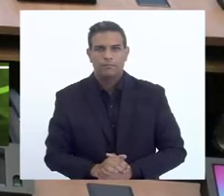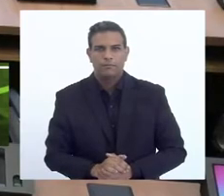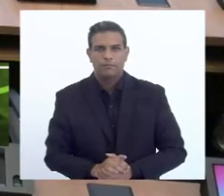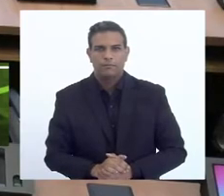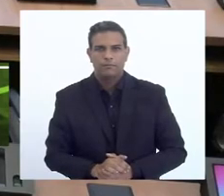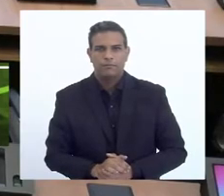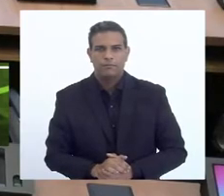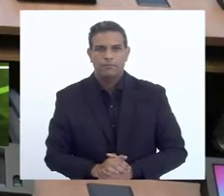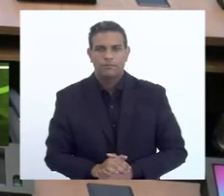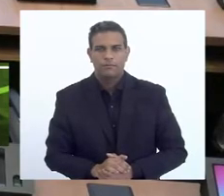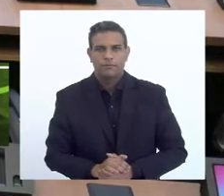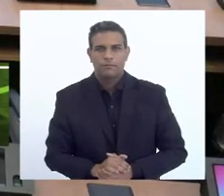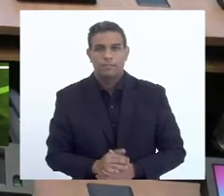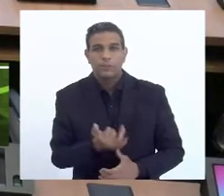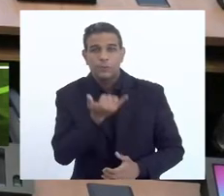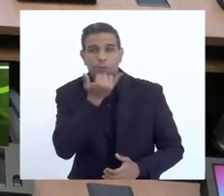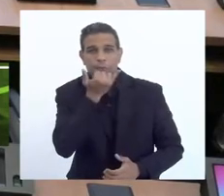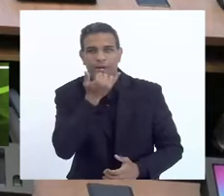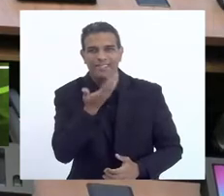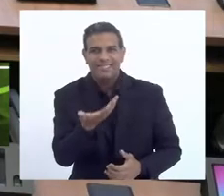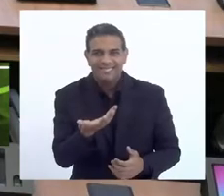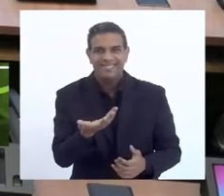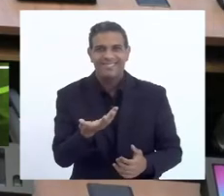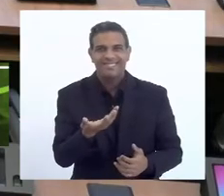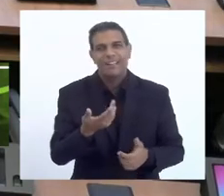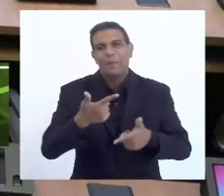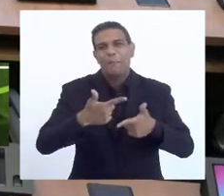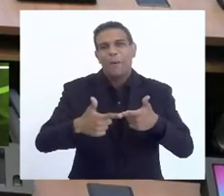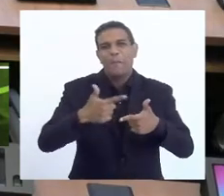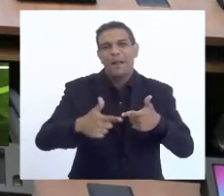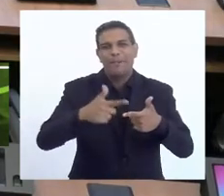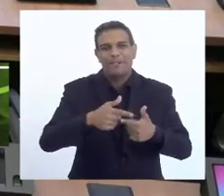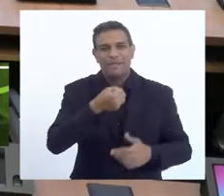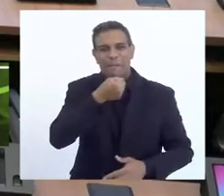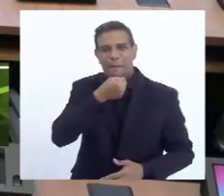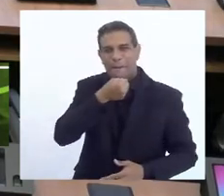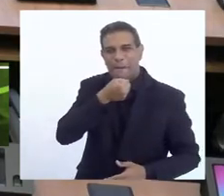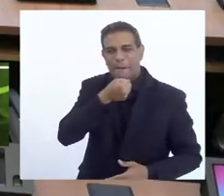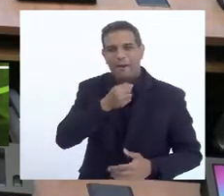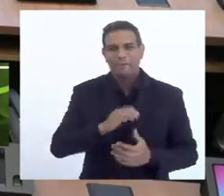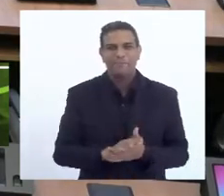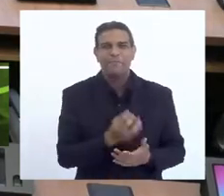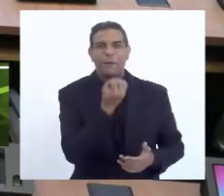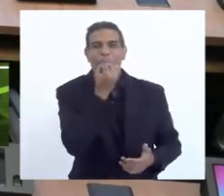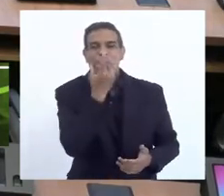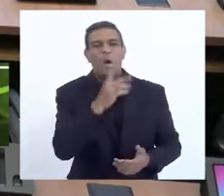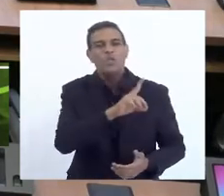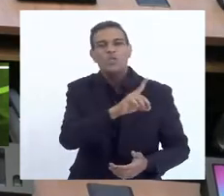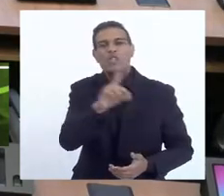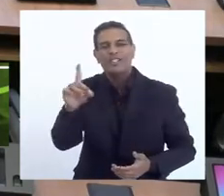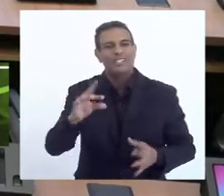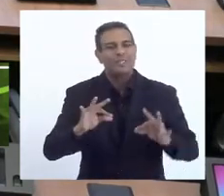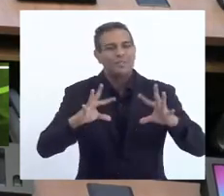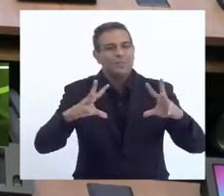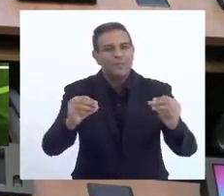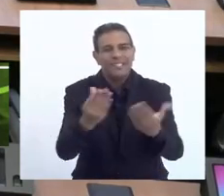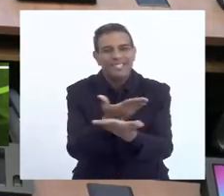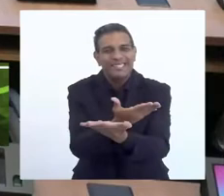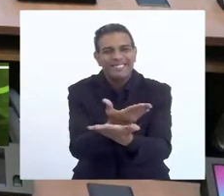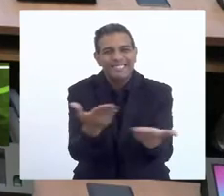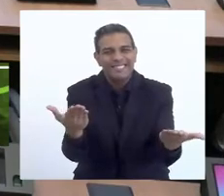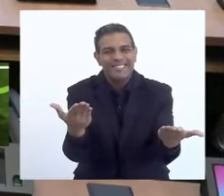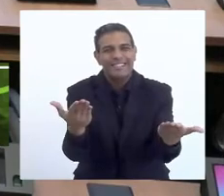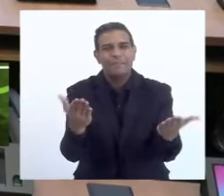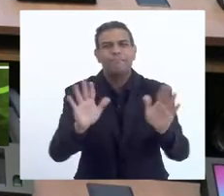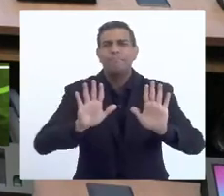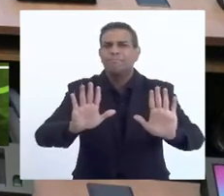Oi, esse foi. Desculpa, gente, problemas técnicos. Bom dia a todas, eu quero começar agradecendo.